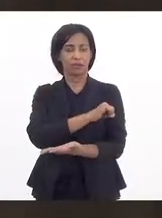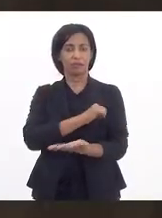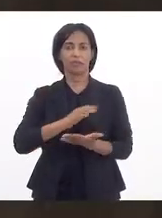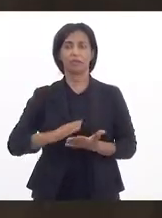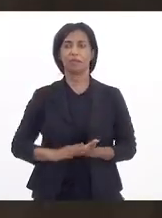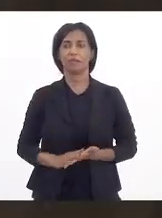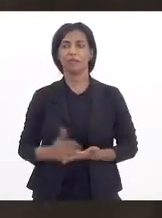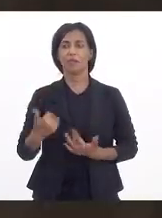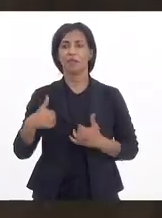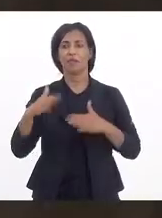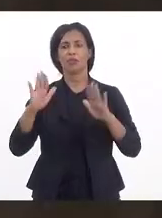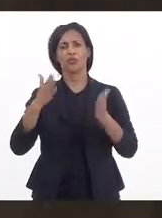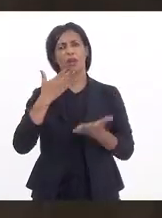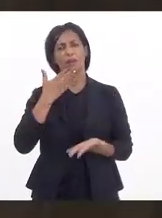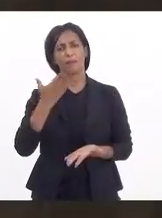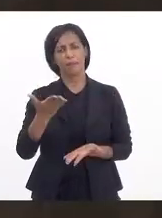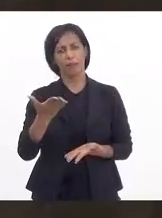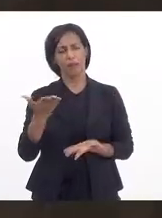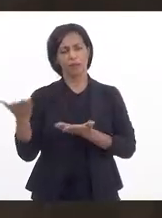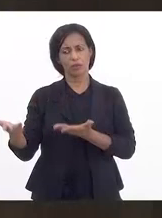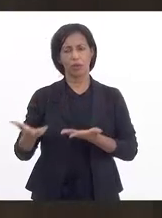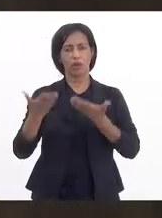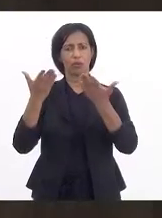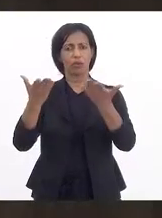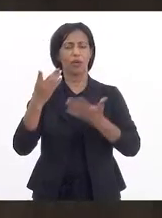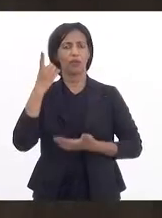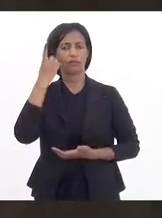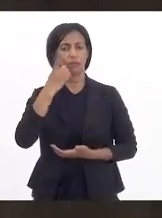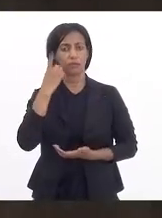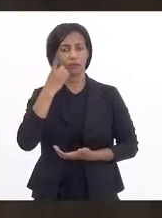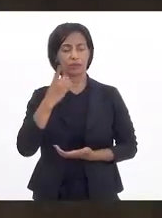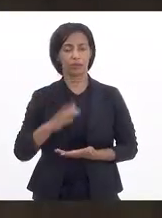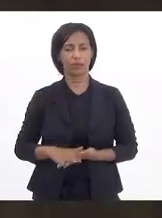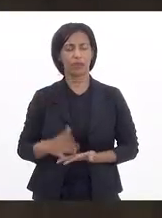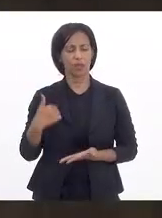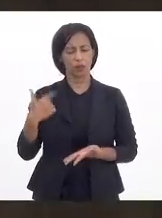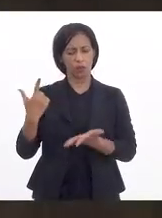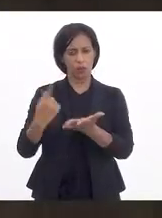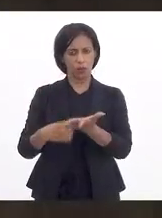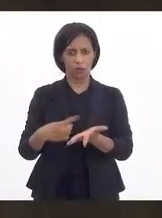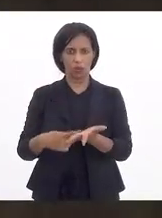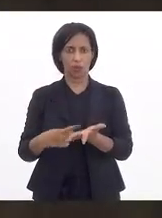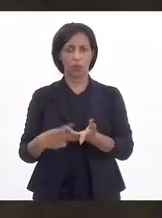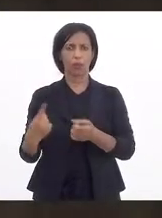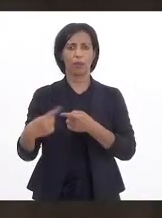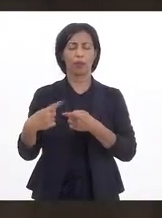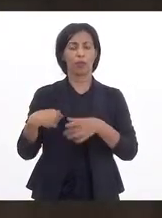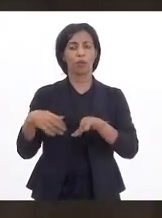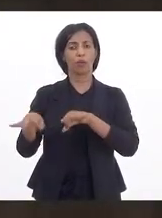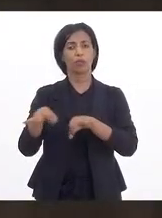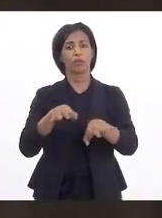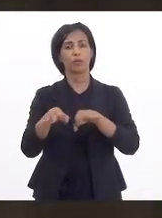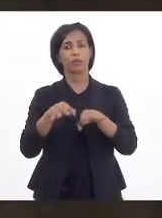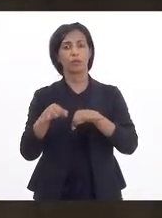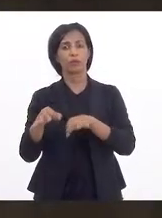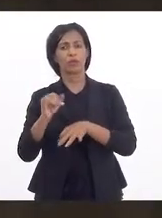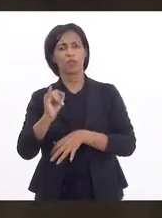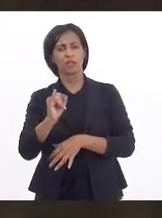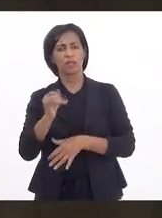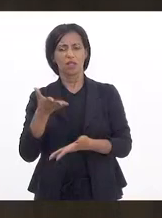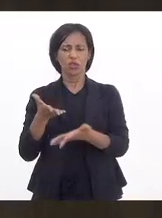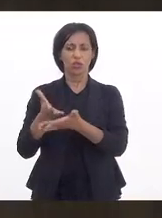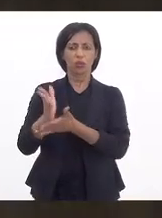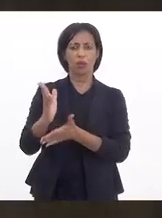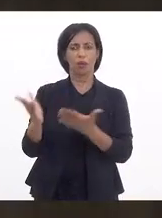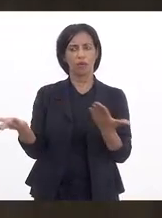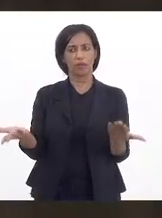e eu já solicito o nome Deputado serafini e me comprometo porque esse foi um projeto que se a gente não